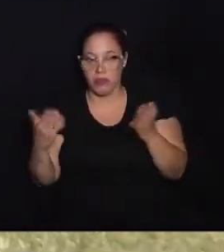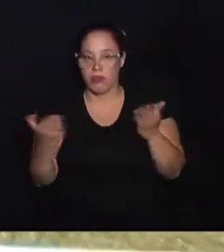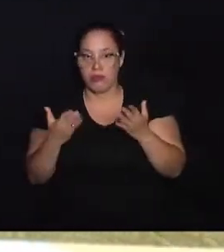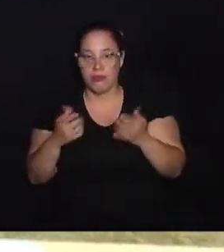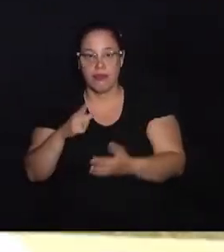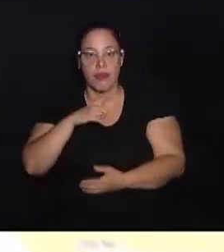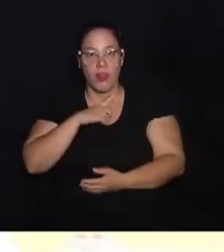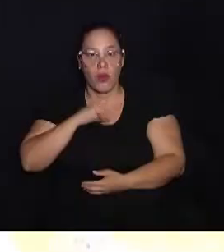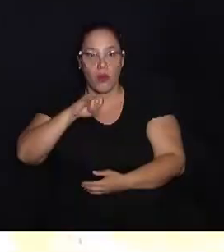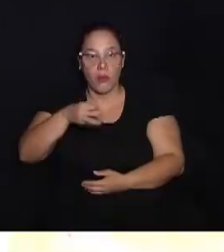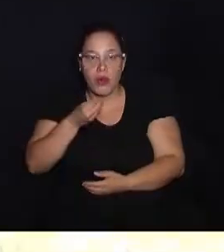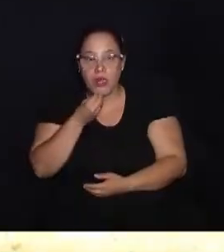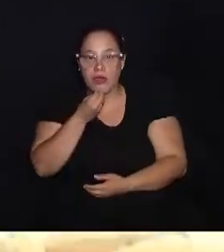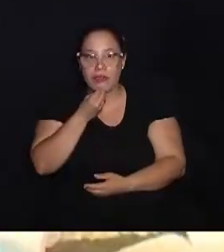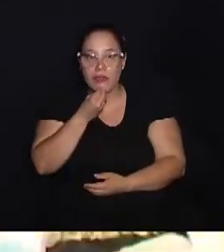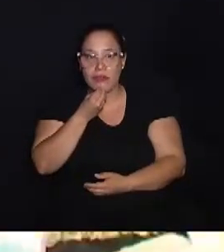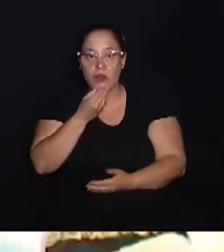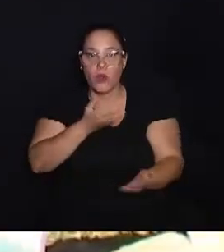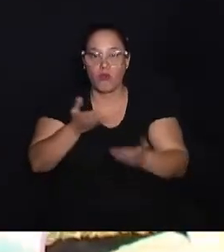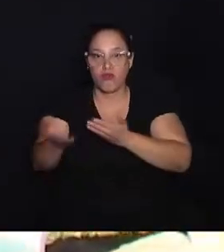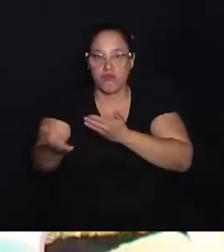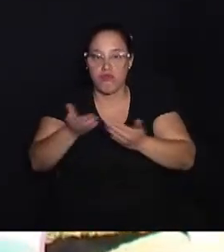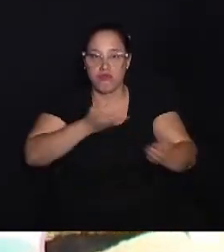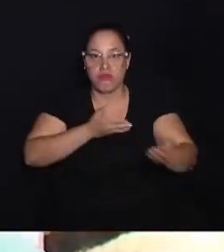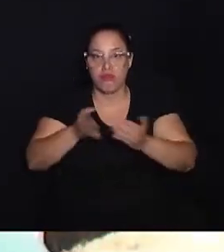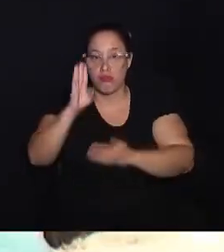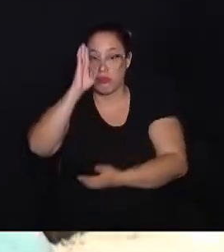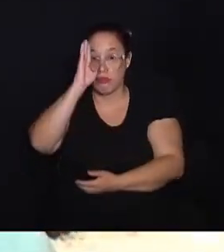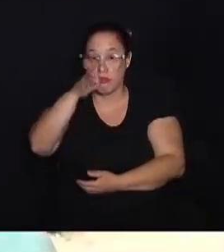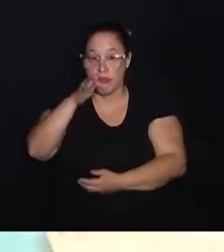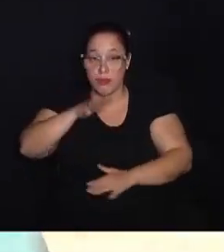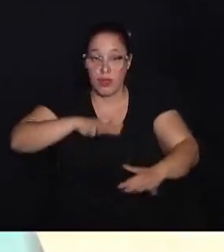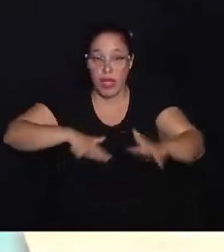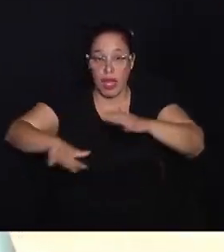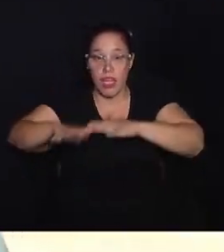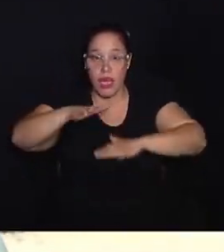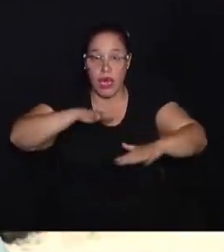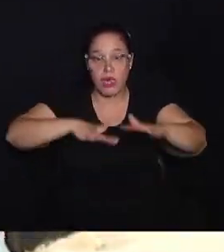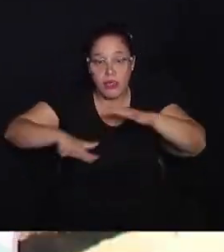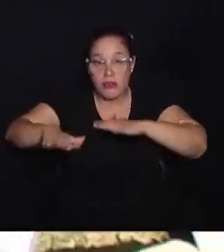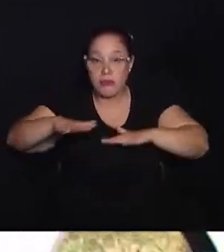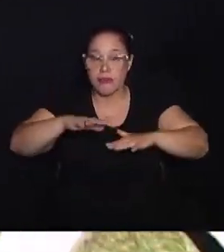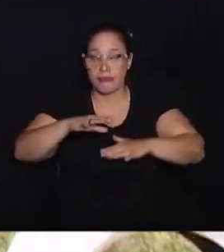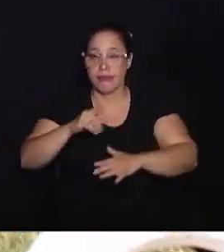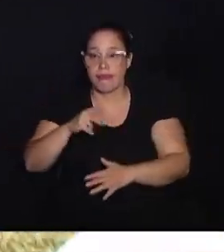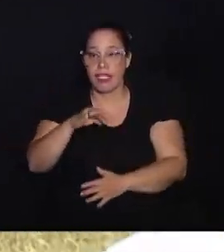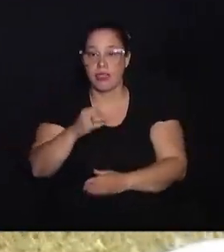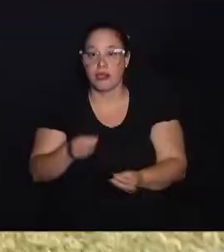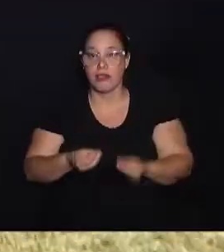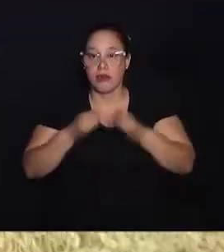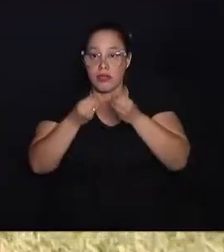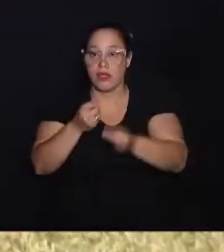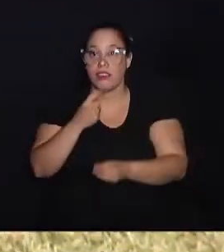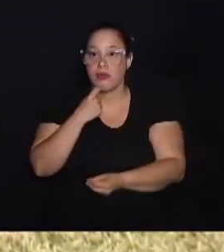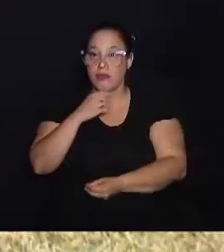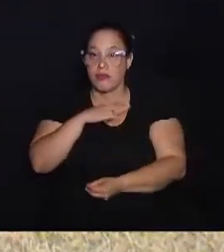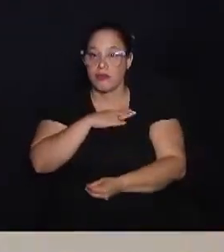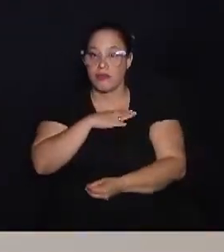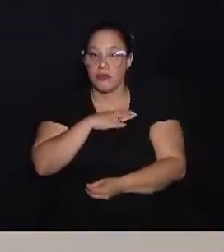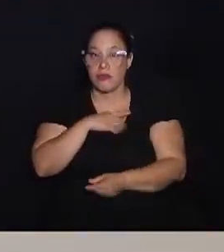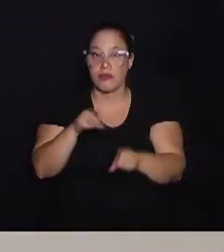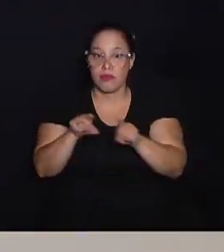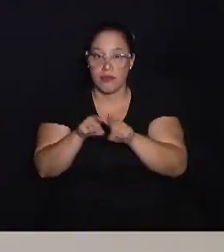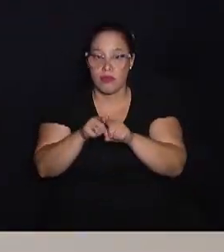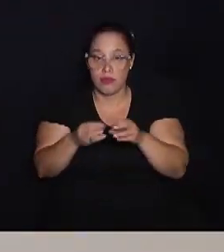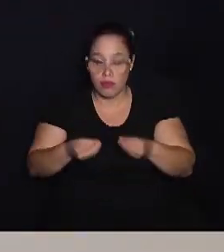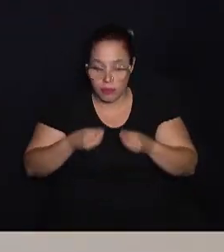casas seus apartamentos e não saí e hoje a gente tem essa facilidade de interagir principalmente nas áreas Pets que é o que Campinas